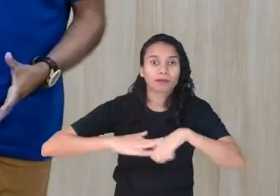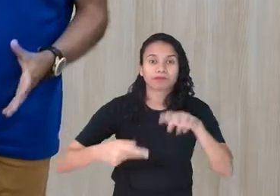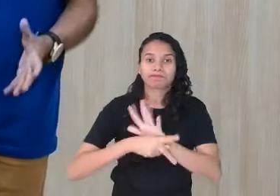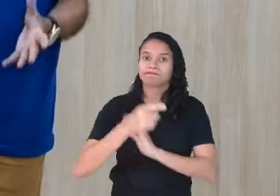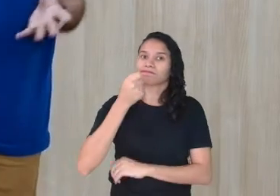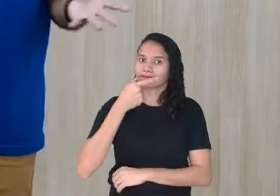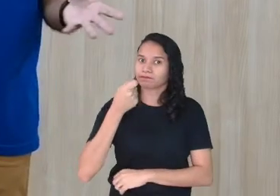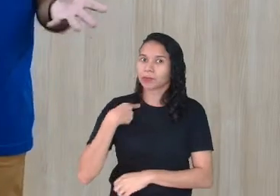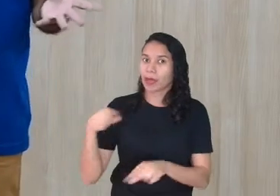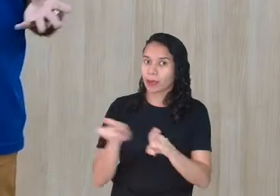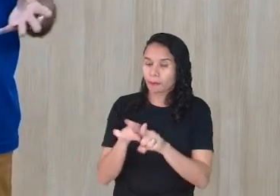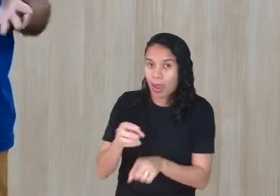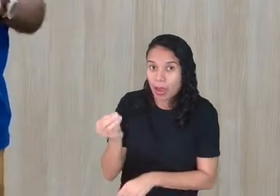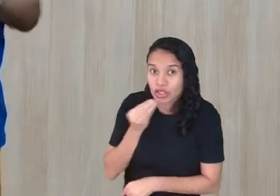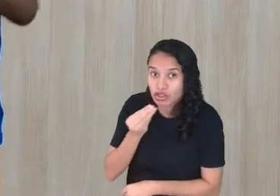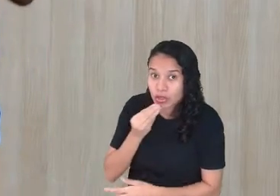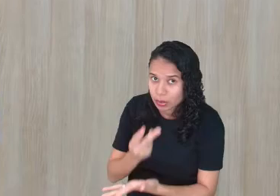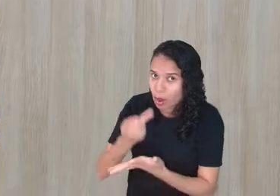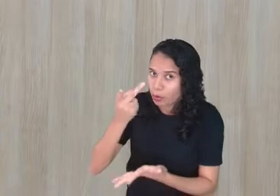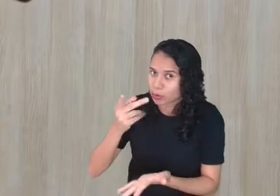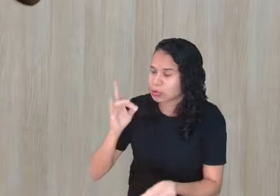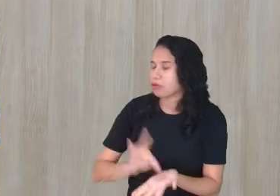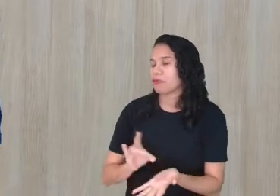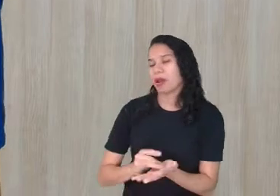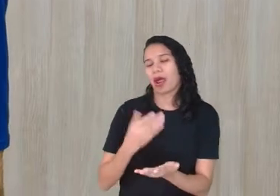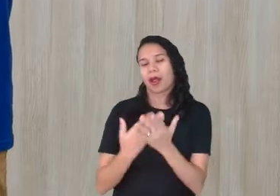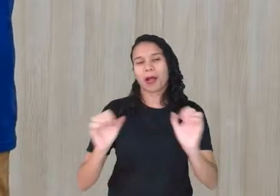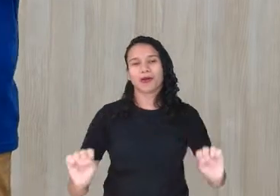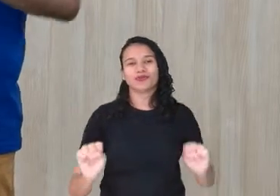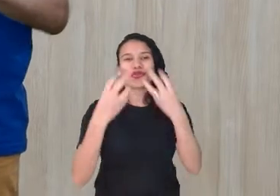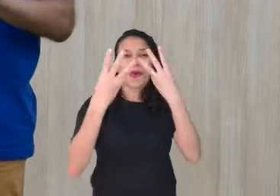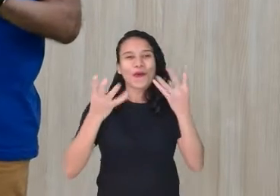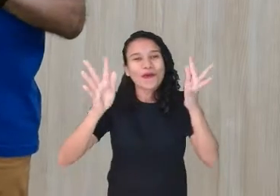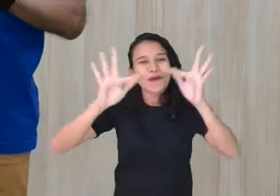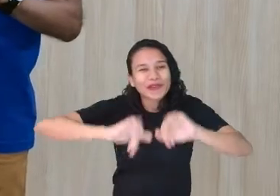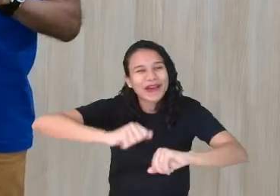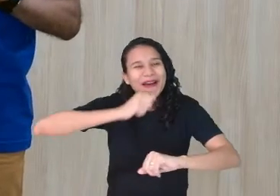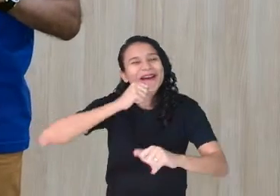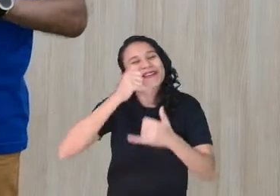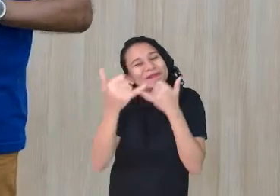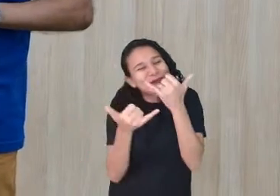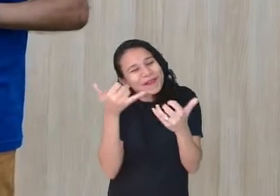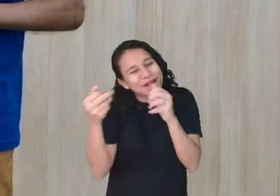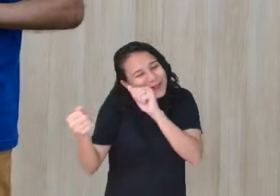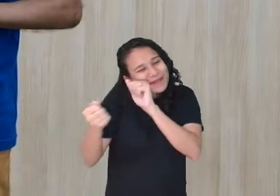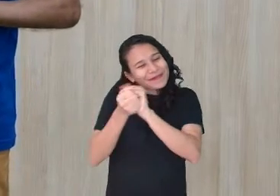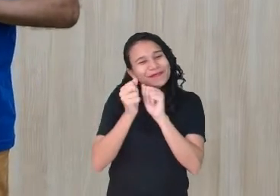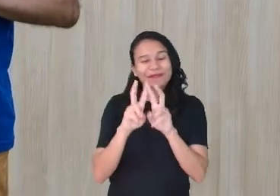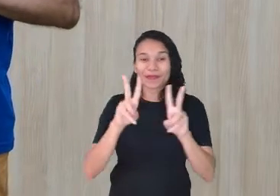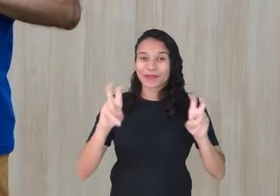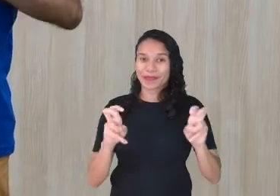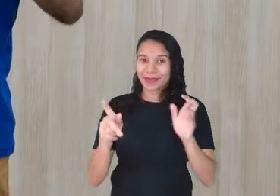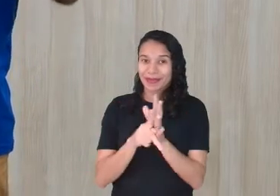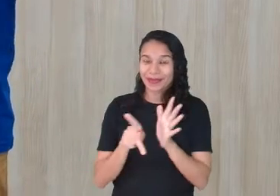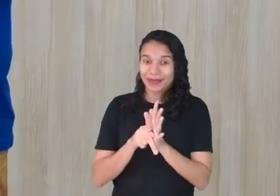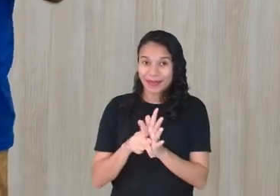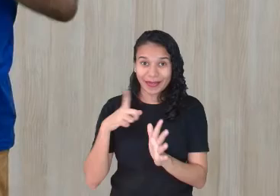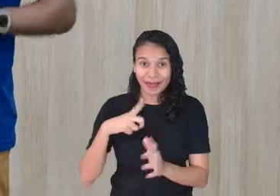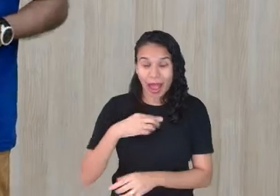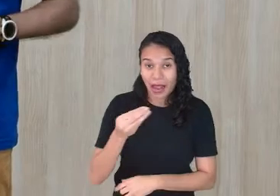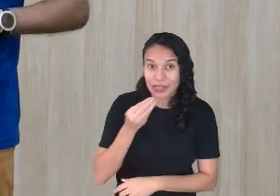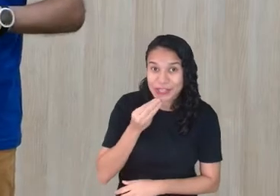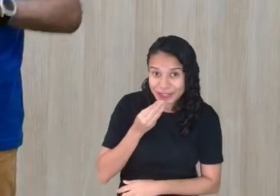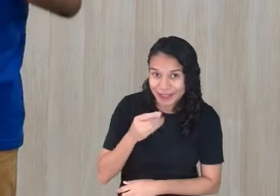automedicação, a chance de acontecer algo, foi a aula, ó, show. E aí no final ainda ela brincou aí comigo sobre lançamento, sobre chance